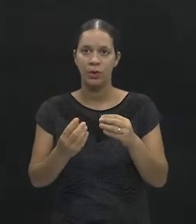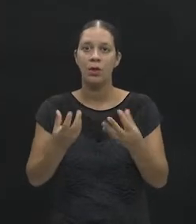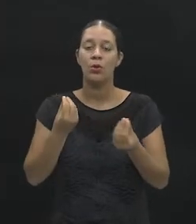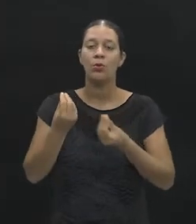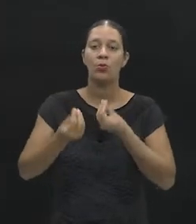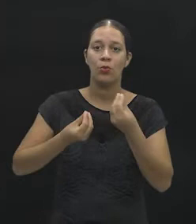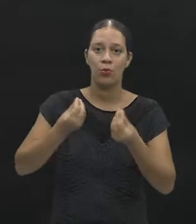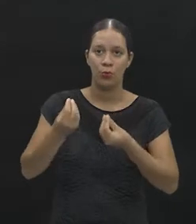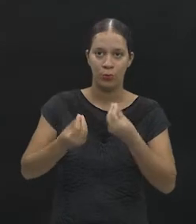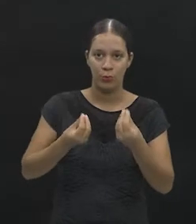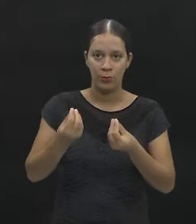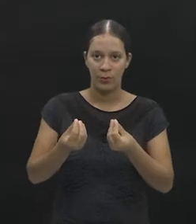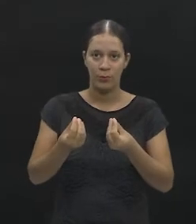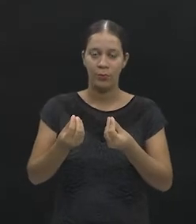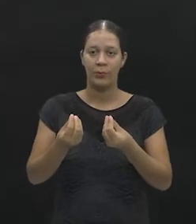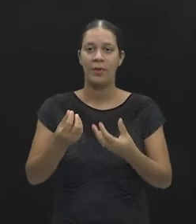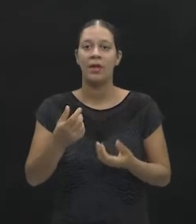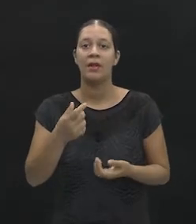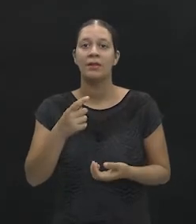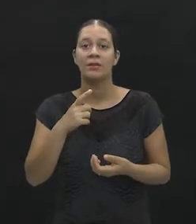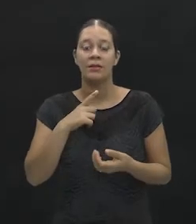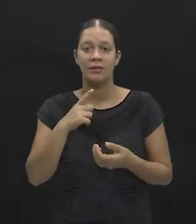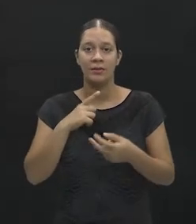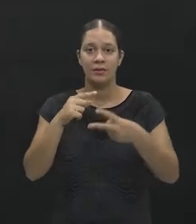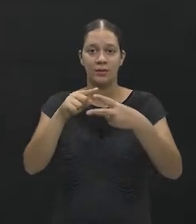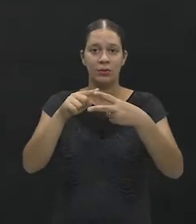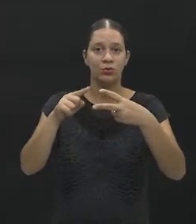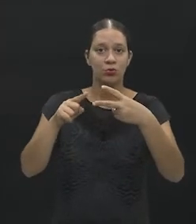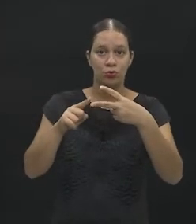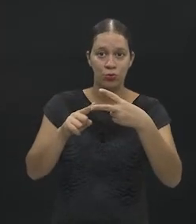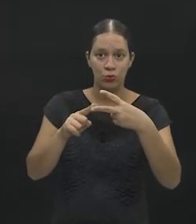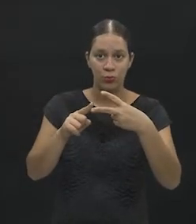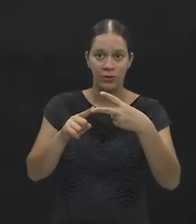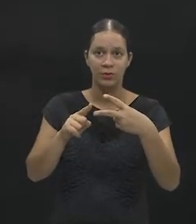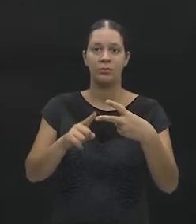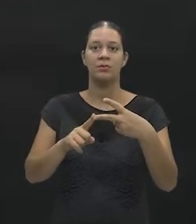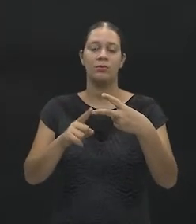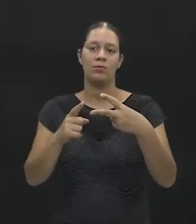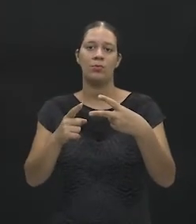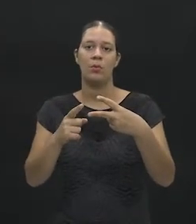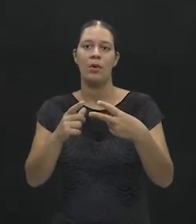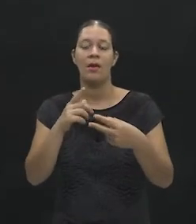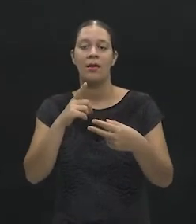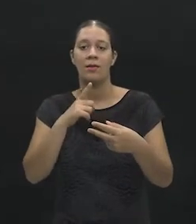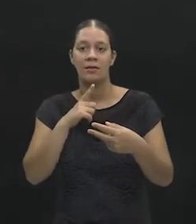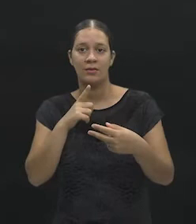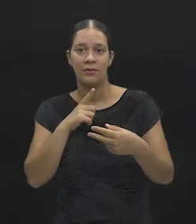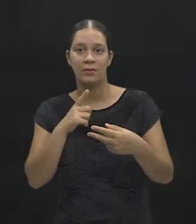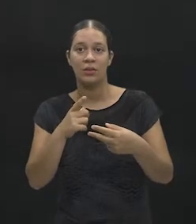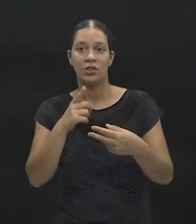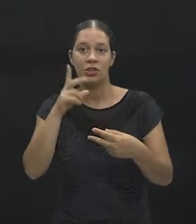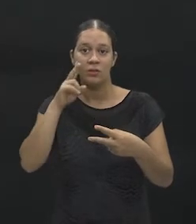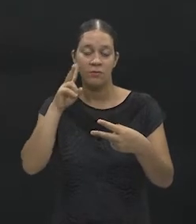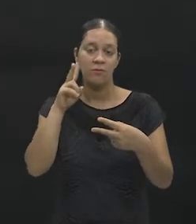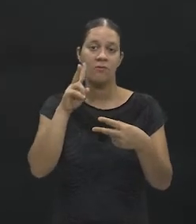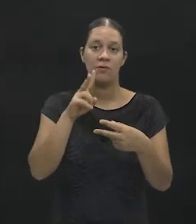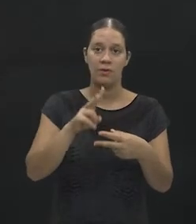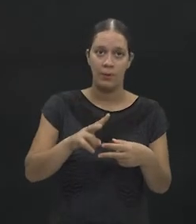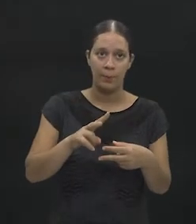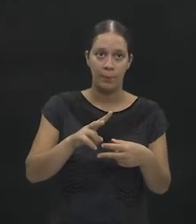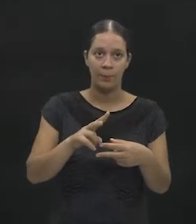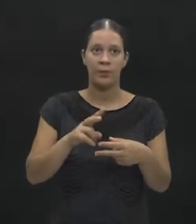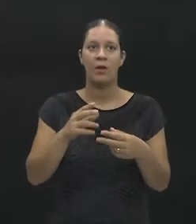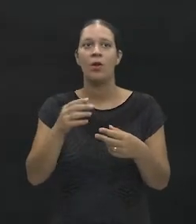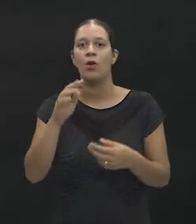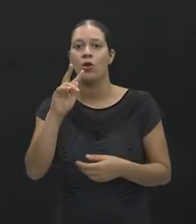mistura heterogênea? Uma mistura heterogênea é aquela constituída por duas ou mais fases, ou seja, por duas ou mais porções visíveis